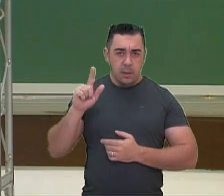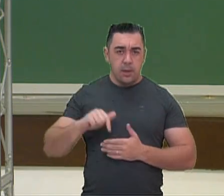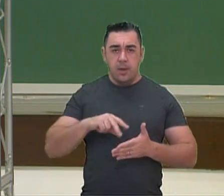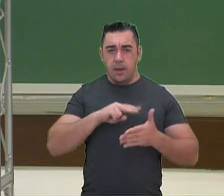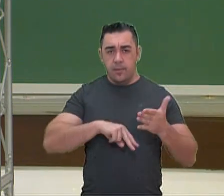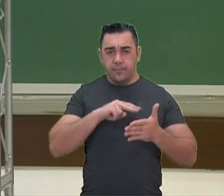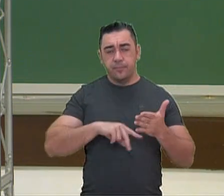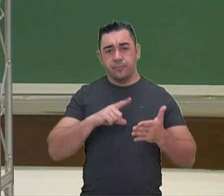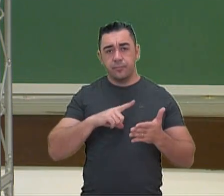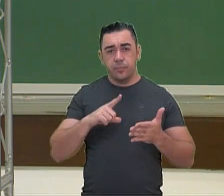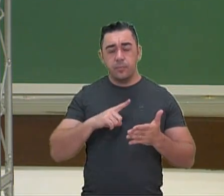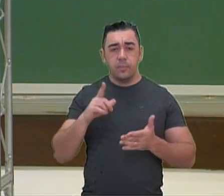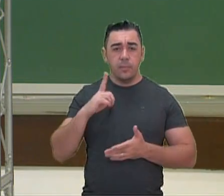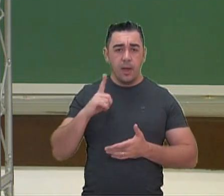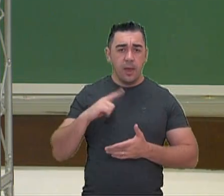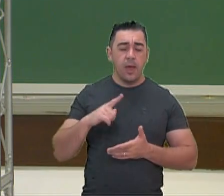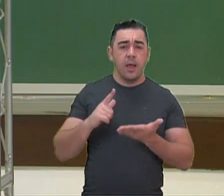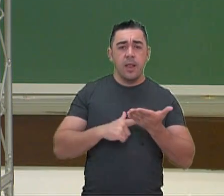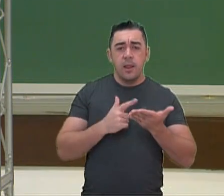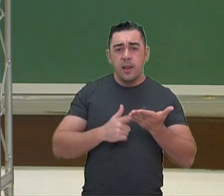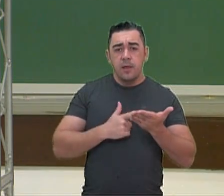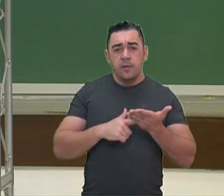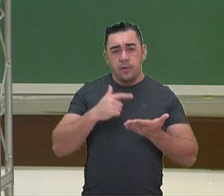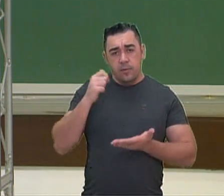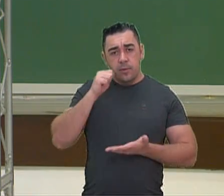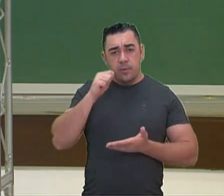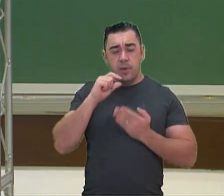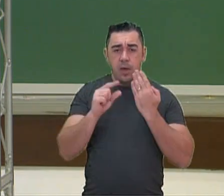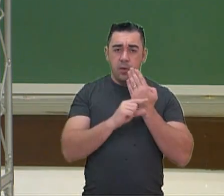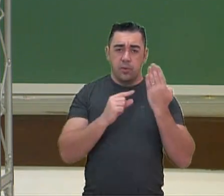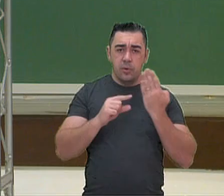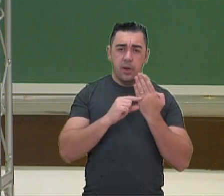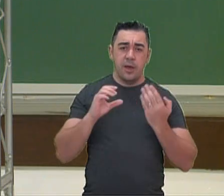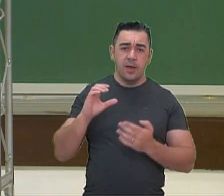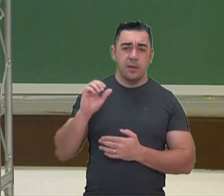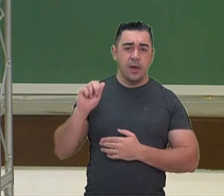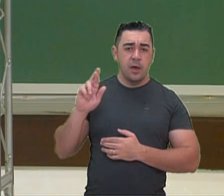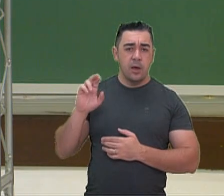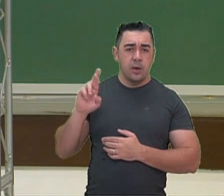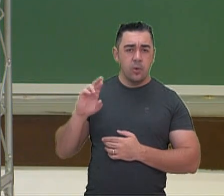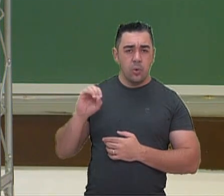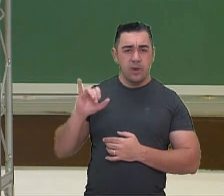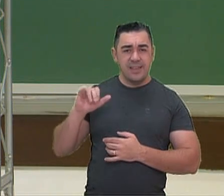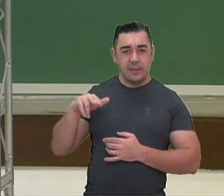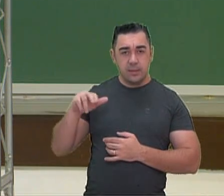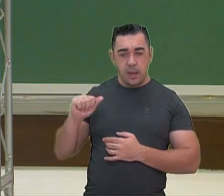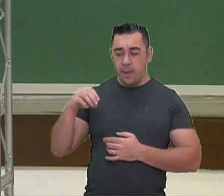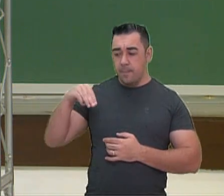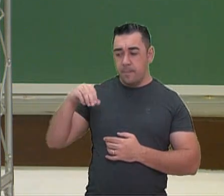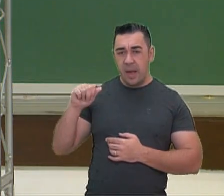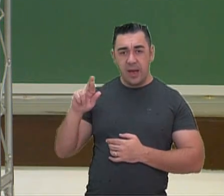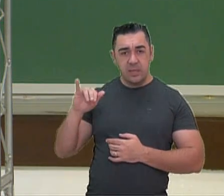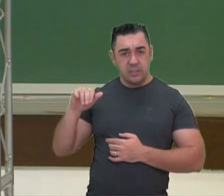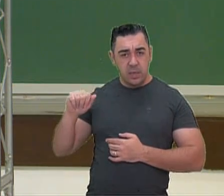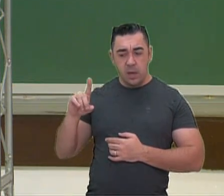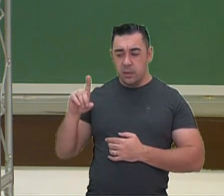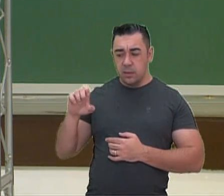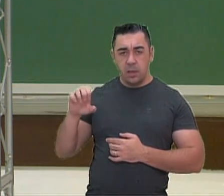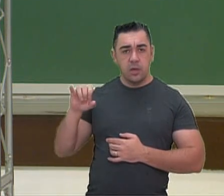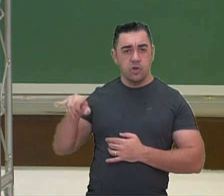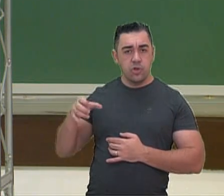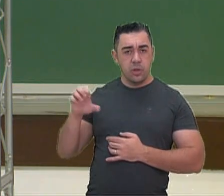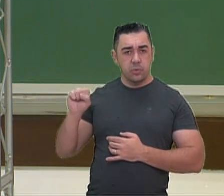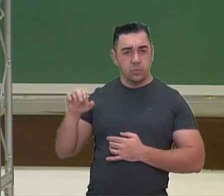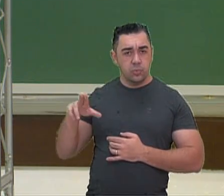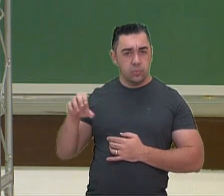de Despejo, da Carolina Maria de Jesus, tá bom? Então, por isso que ela publicou, tá?